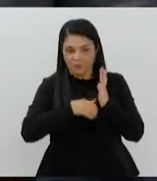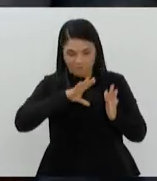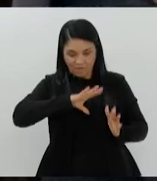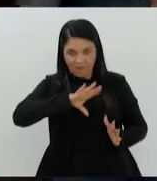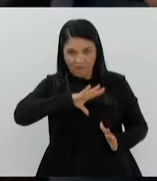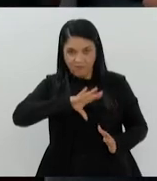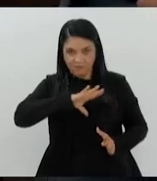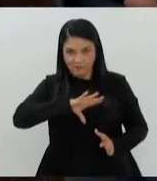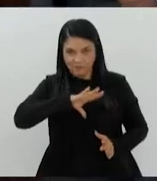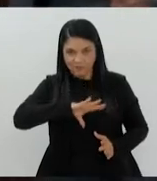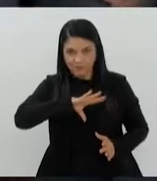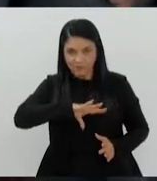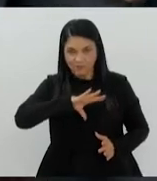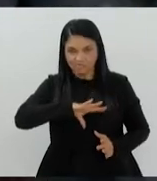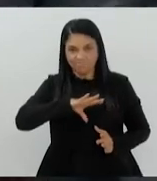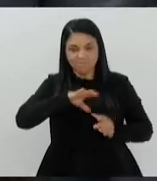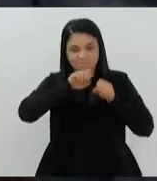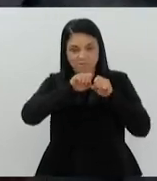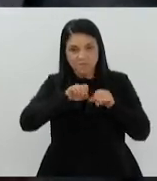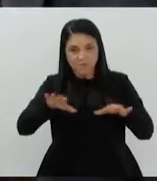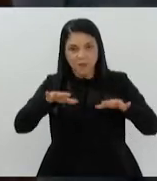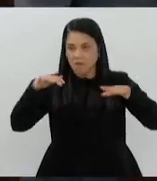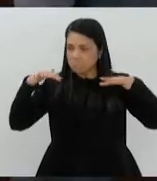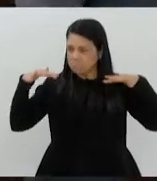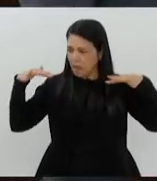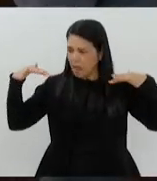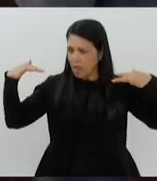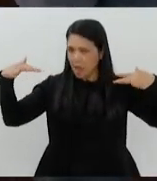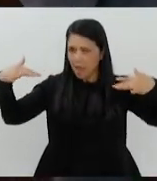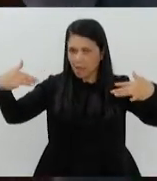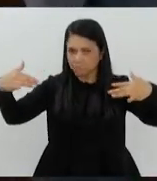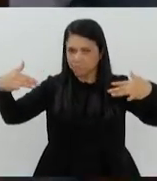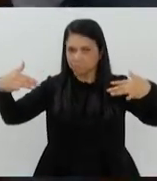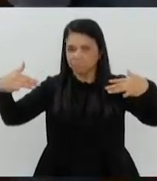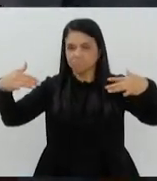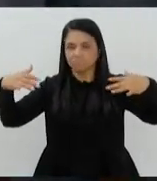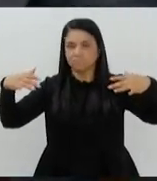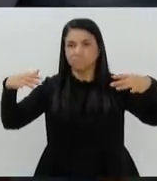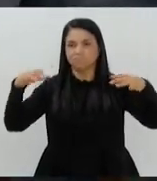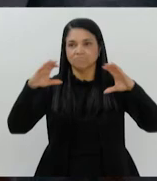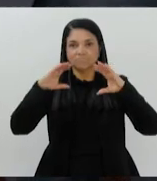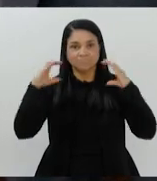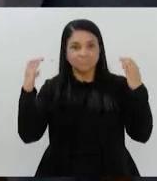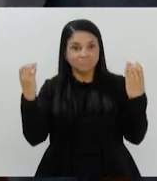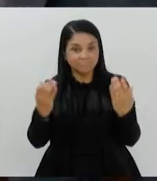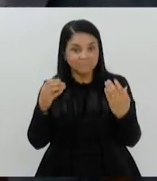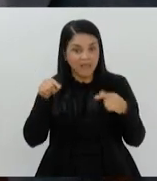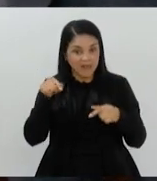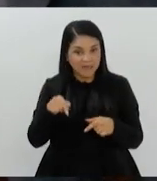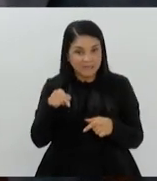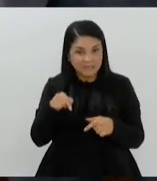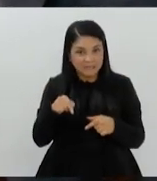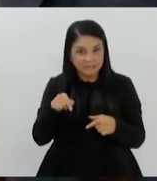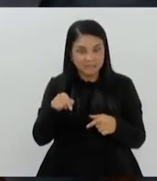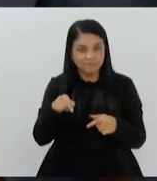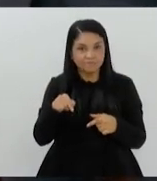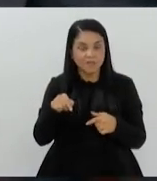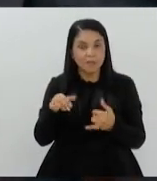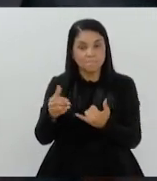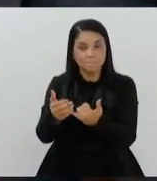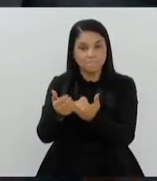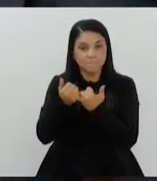ampliar as suas arquibancadas. Está tudo tombado. Então, eu queria